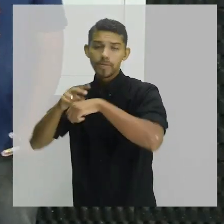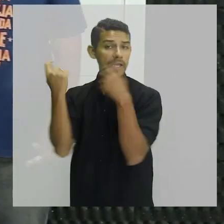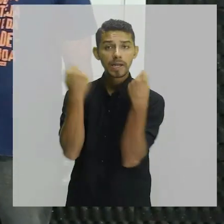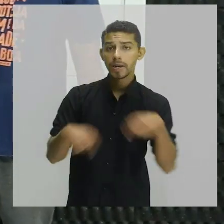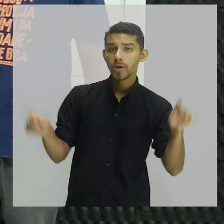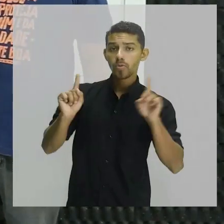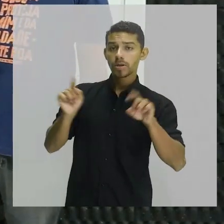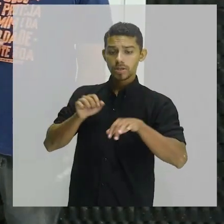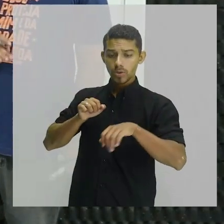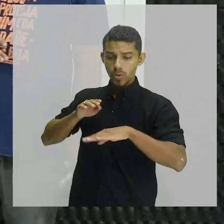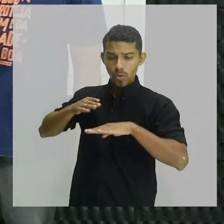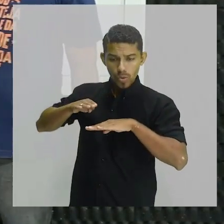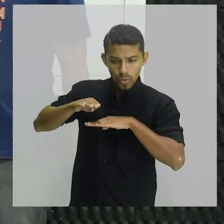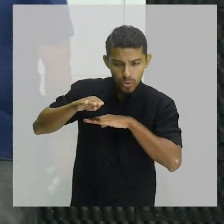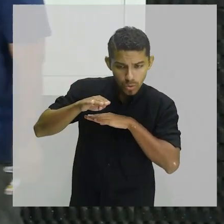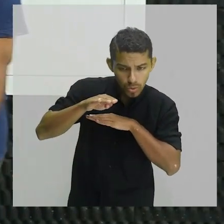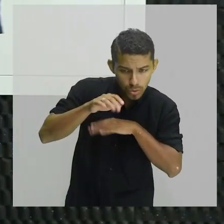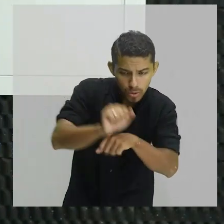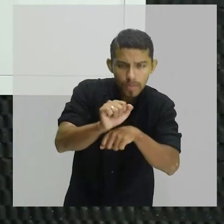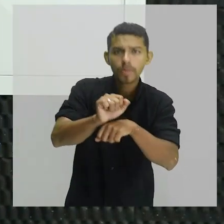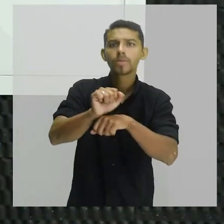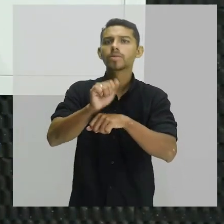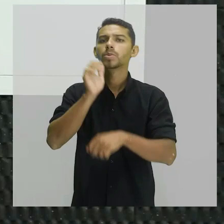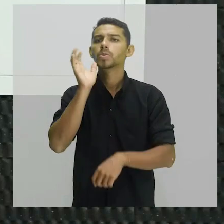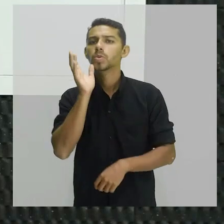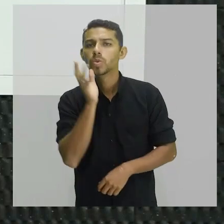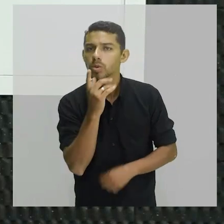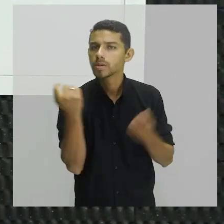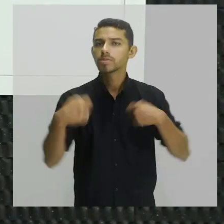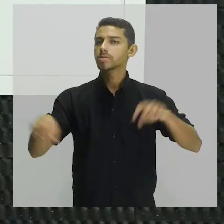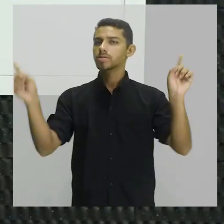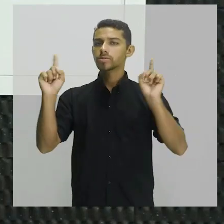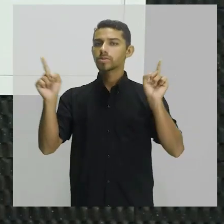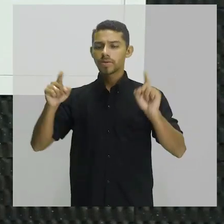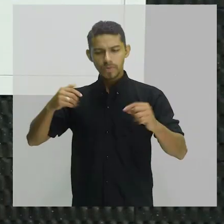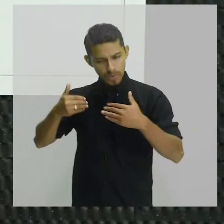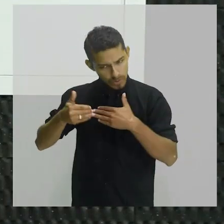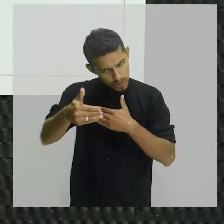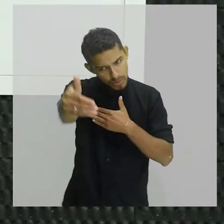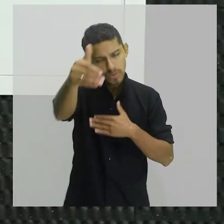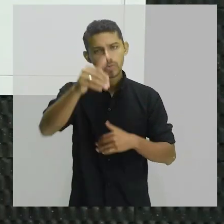a velocidade em nenhum momento. Certo? Então,